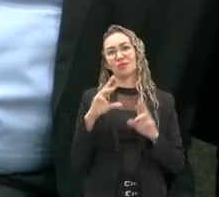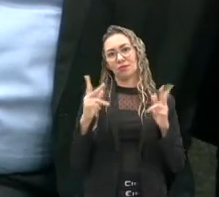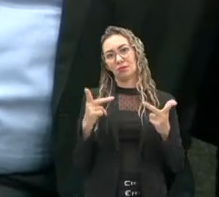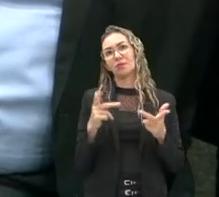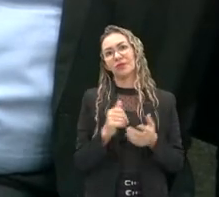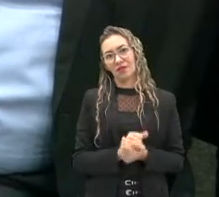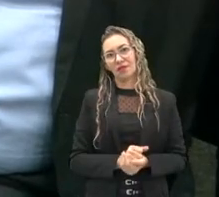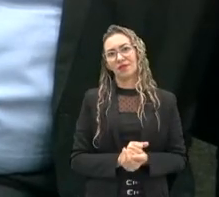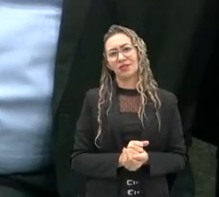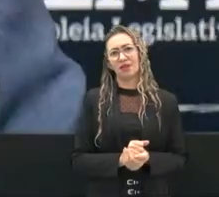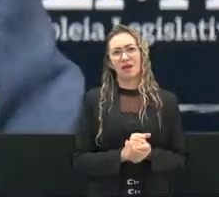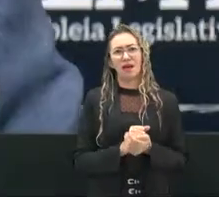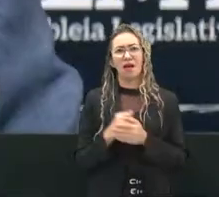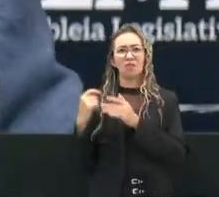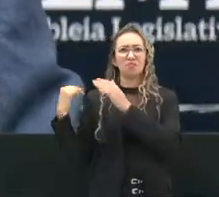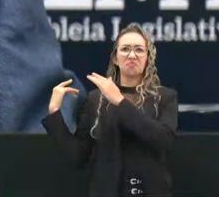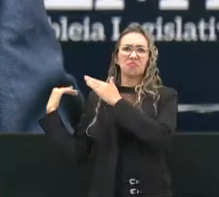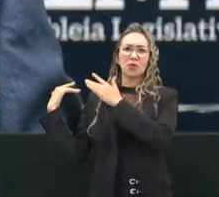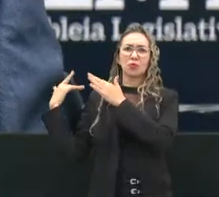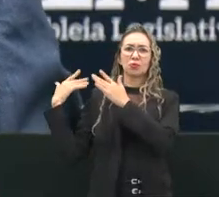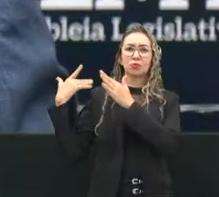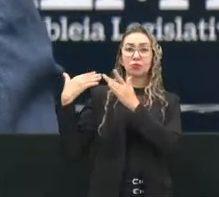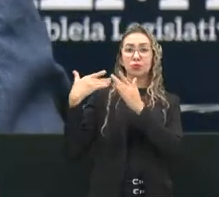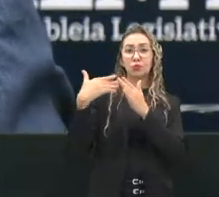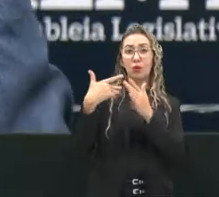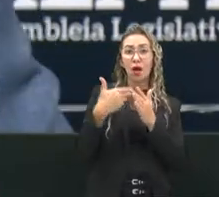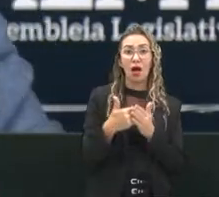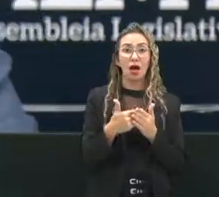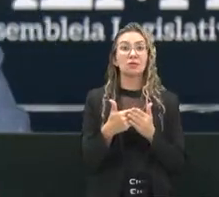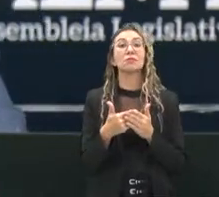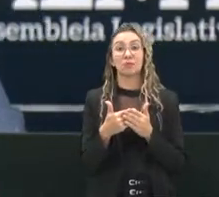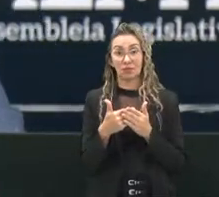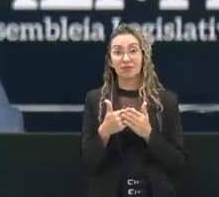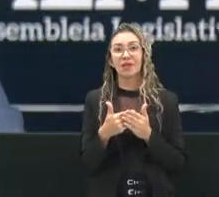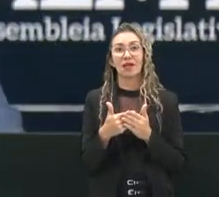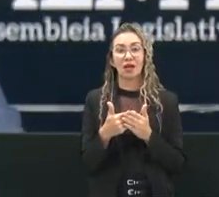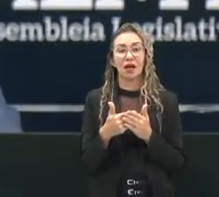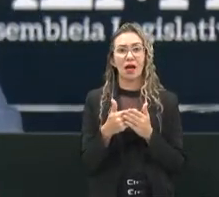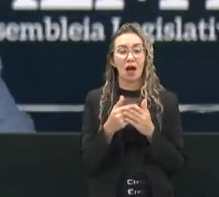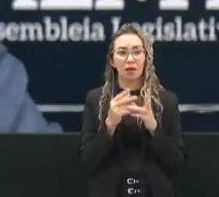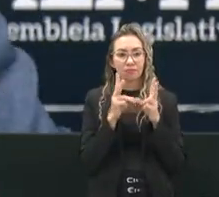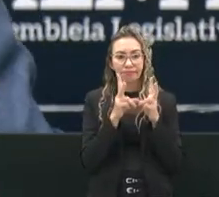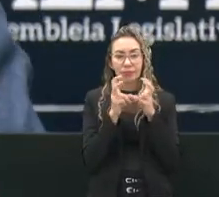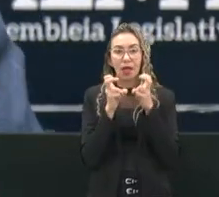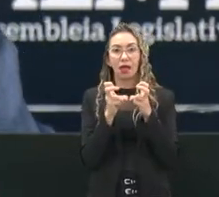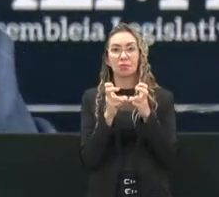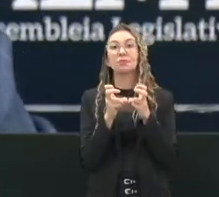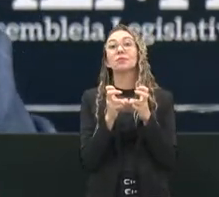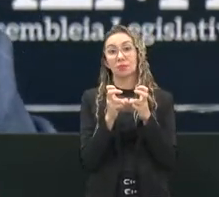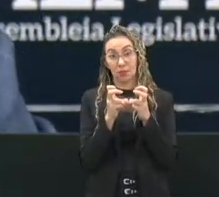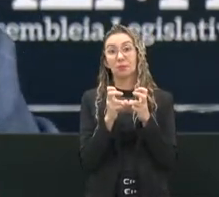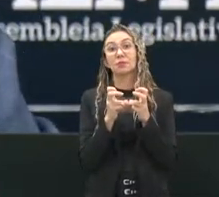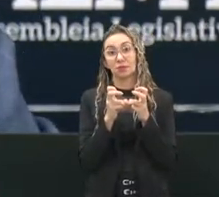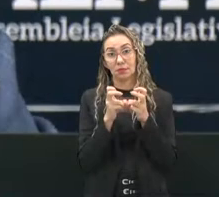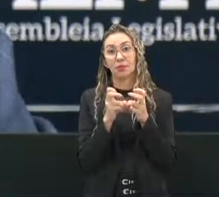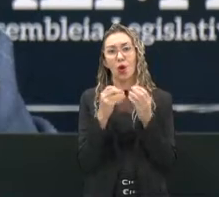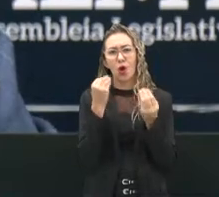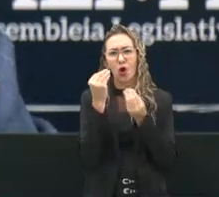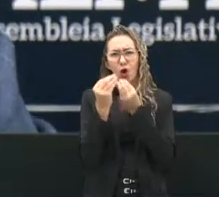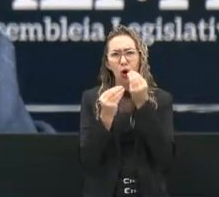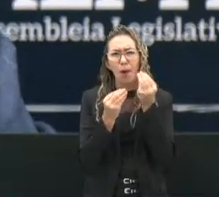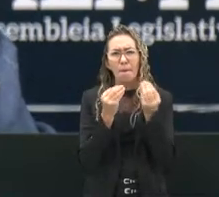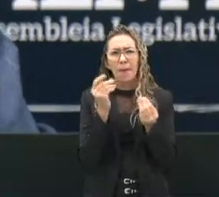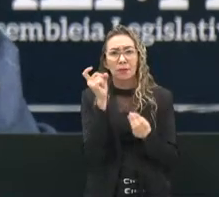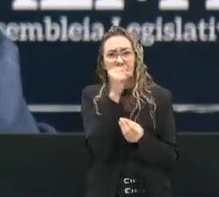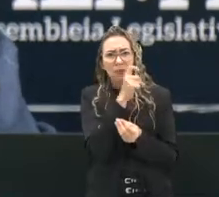E, com o tempo, eu passei a enxergar essa questão de quanto que a mentira